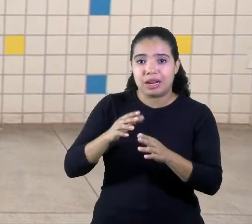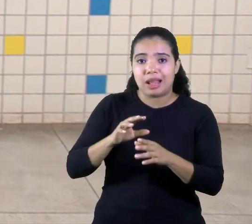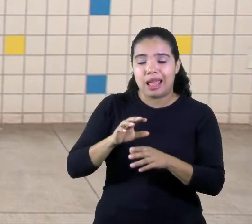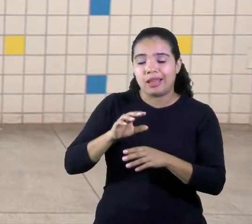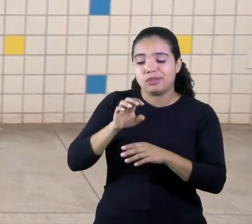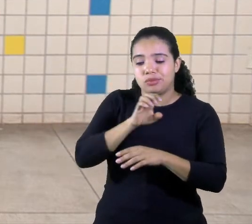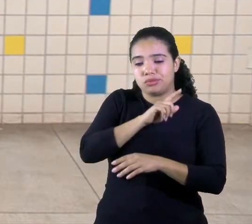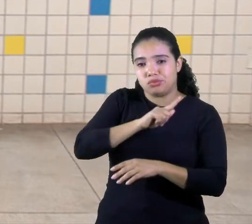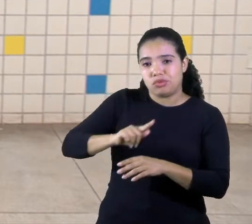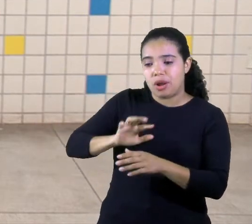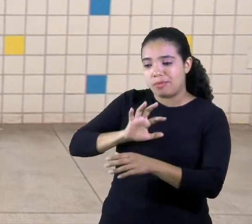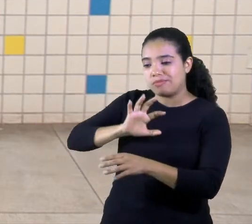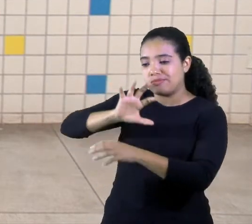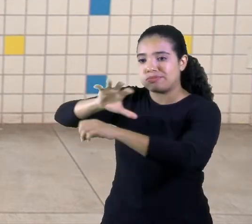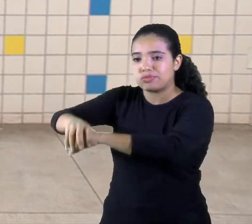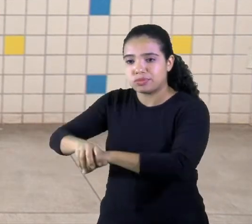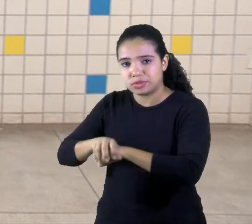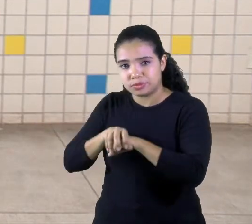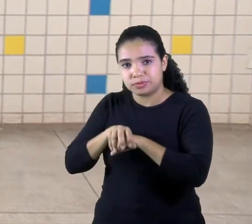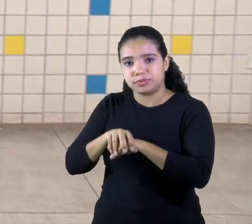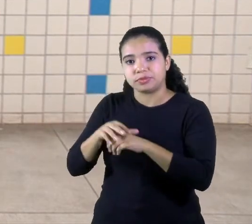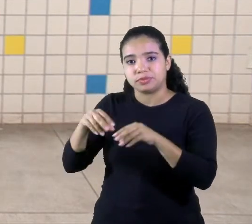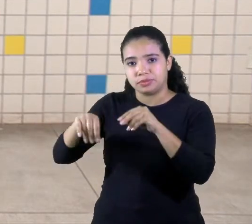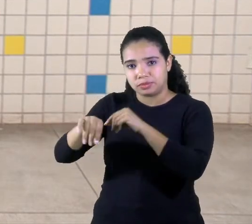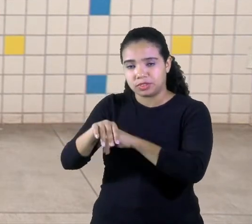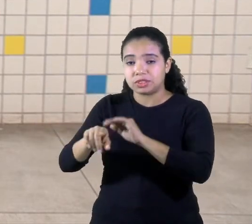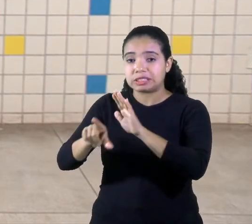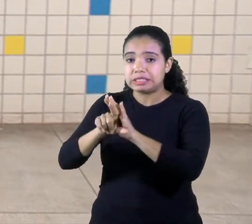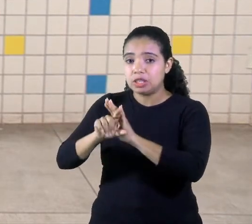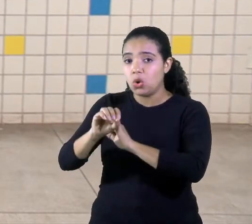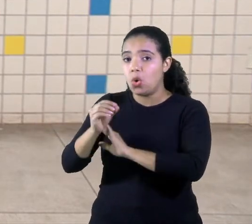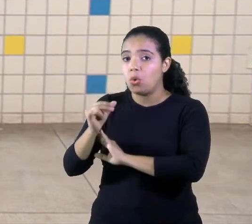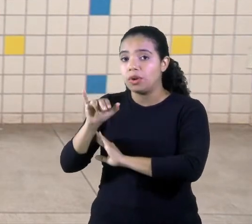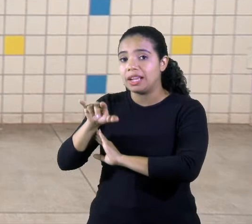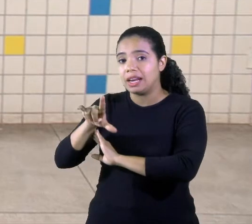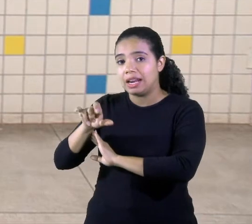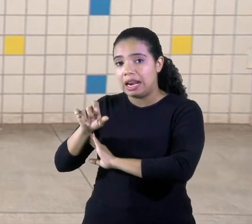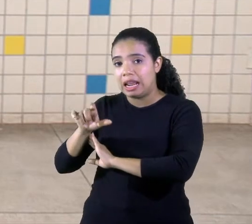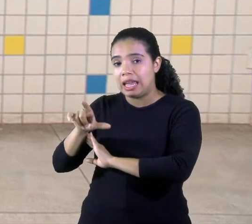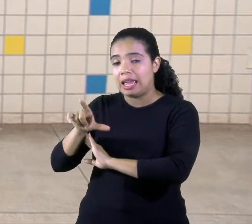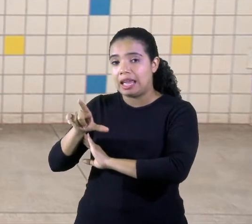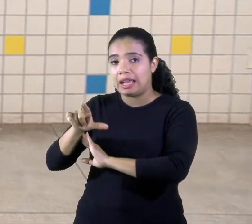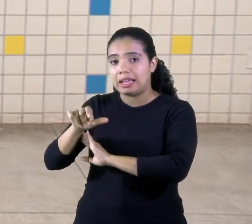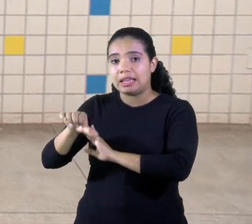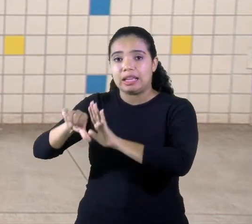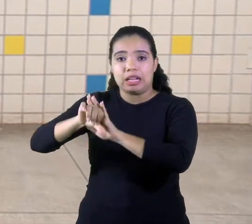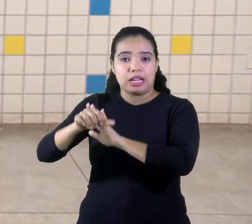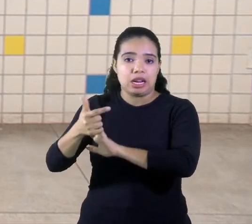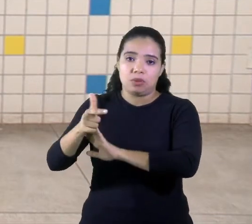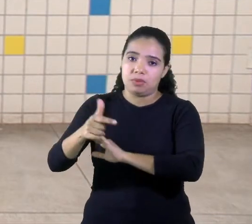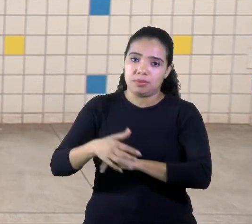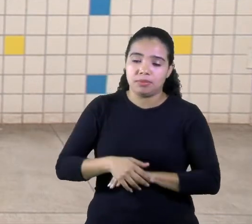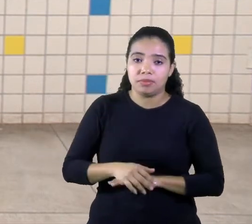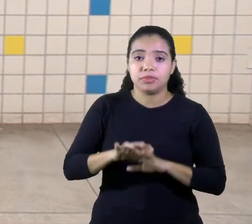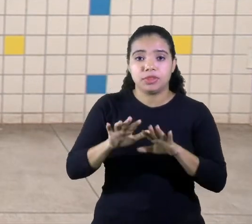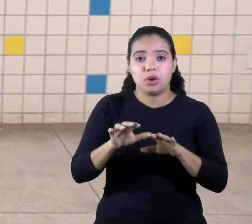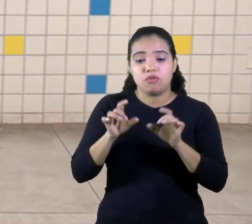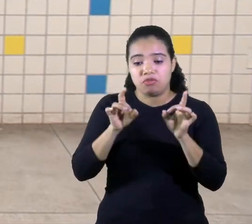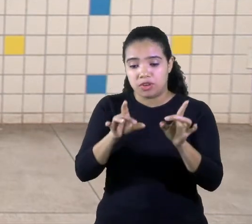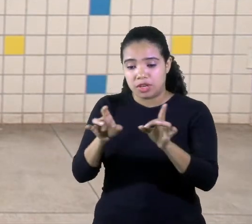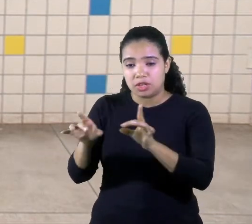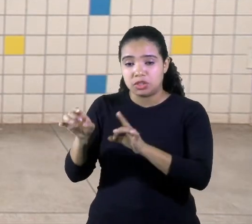de forma legal ou ilegal. Essas terras devolutas passaram a ser vendidas pelo Estado. Os